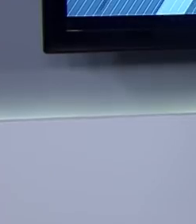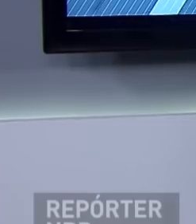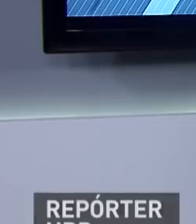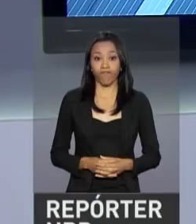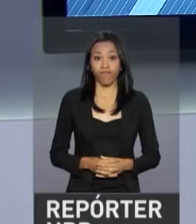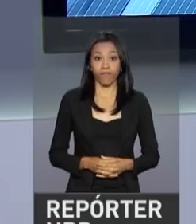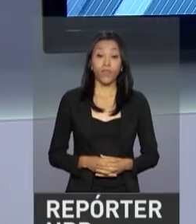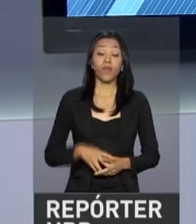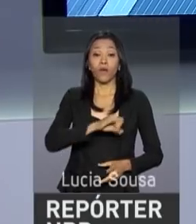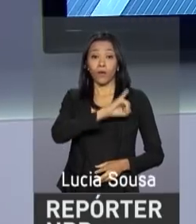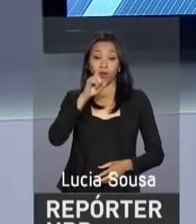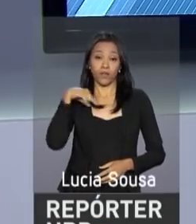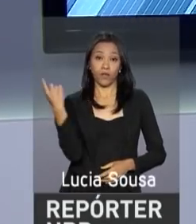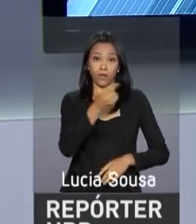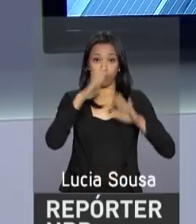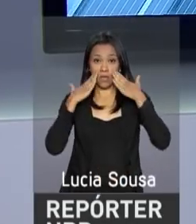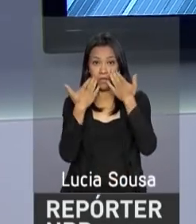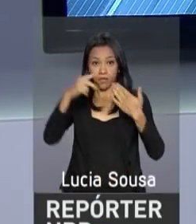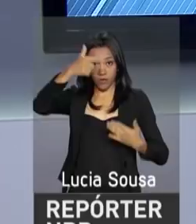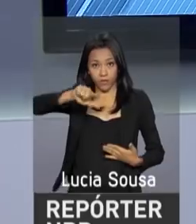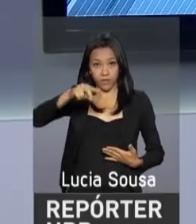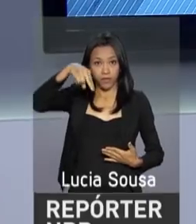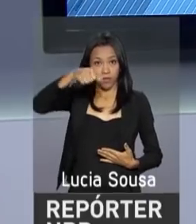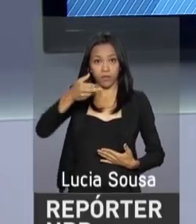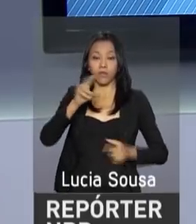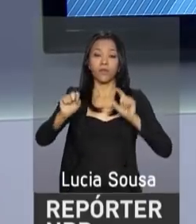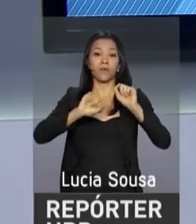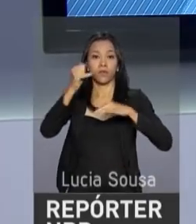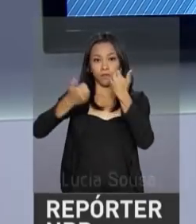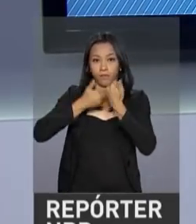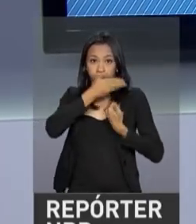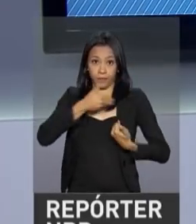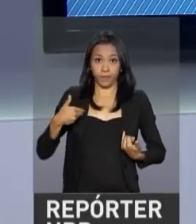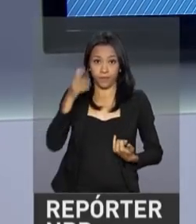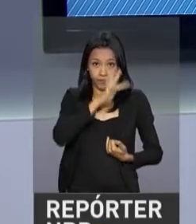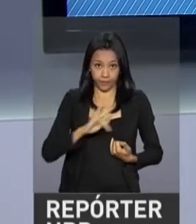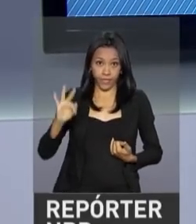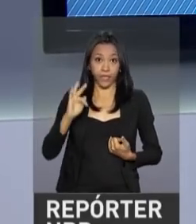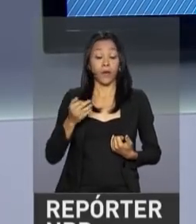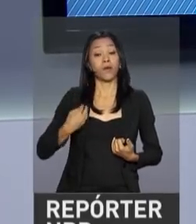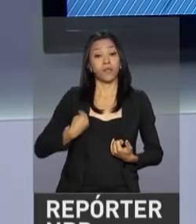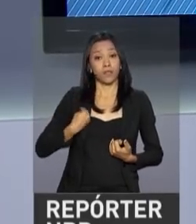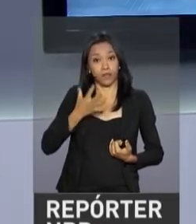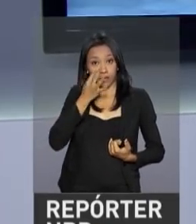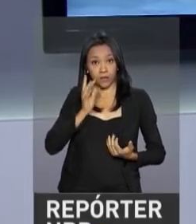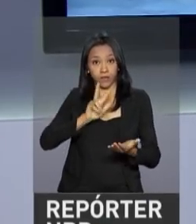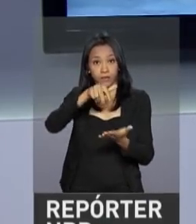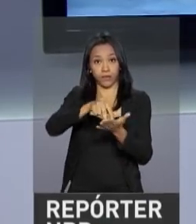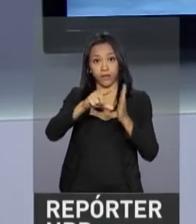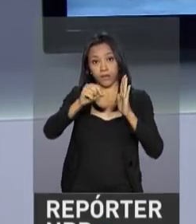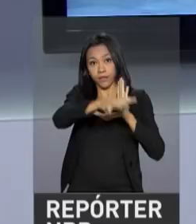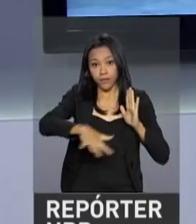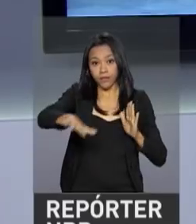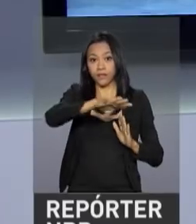lá no ar mais uma edição do repórter nbr notícias do governo federal quem continua no palácio do planalto a repórter gabriela